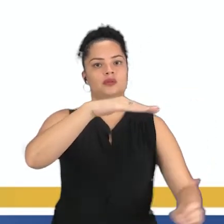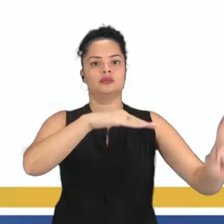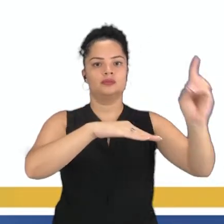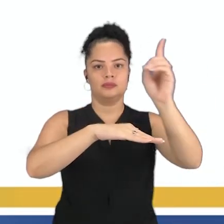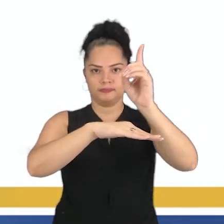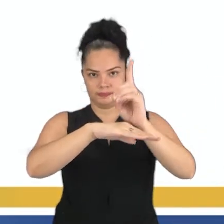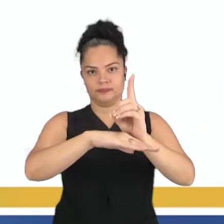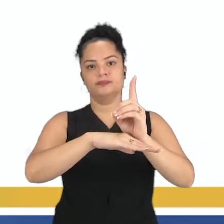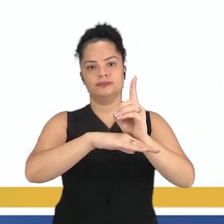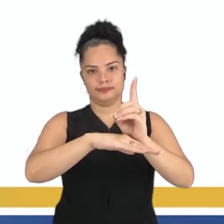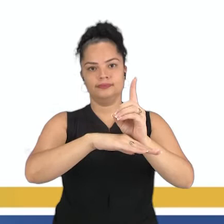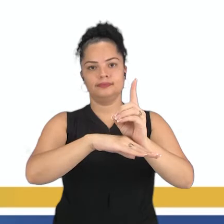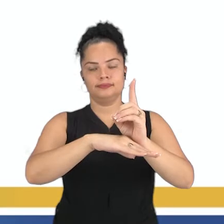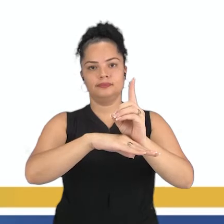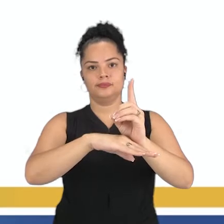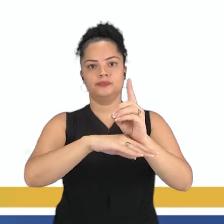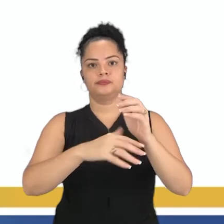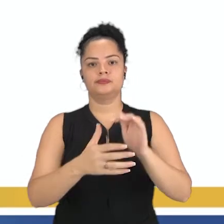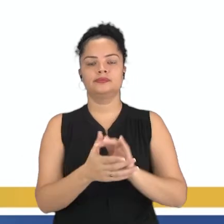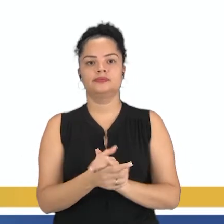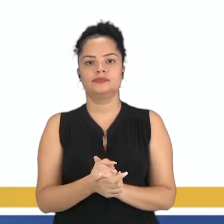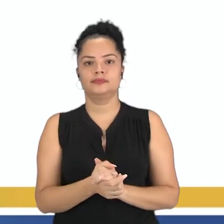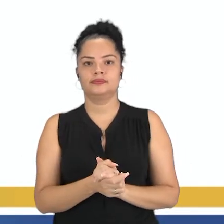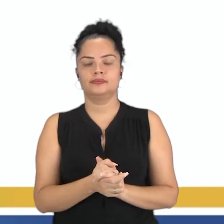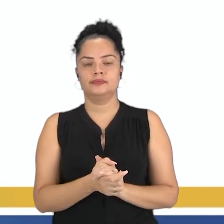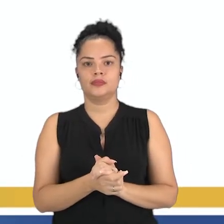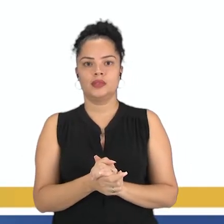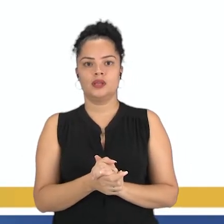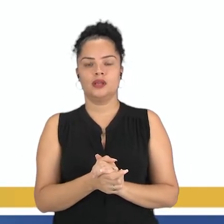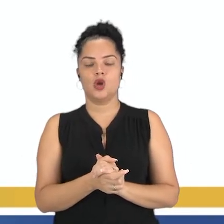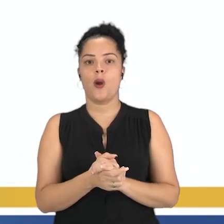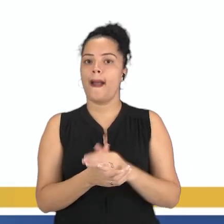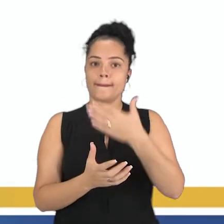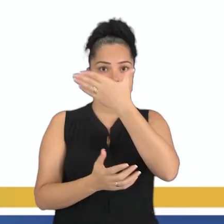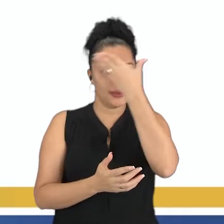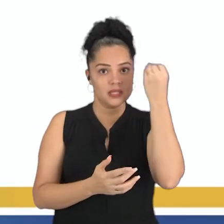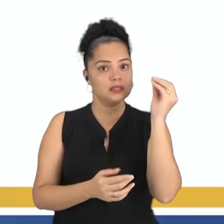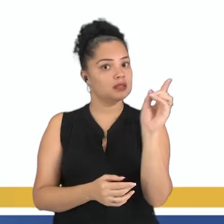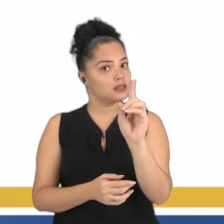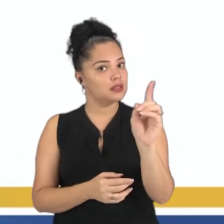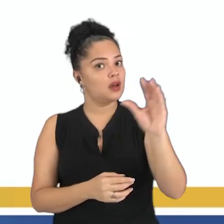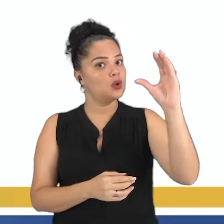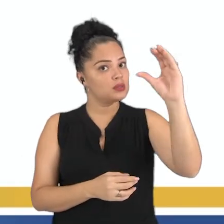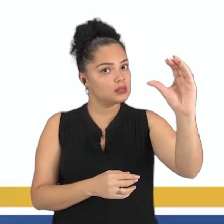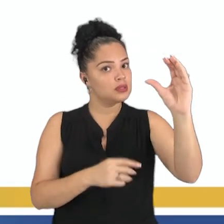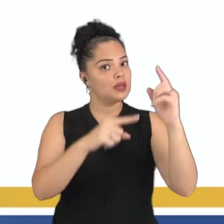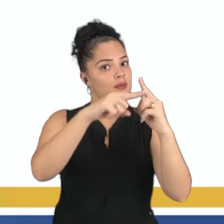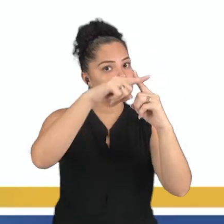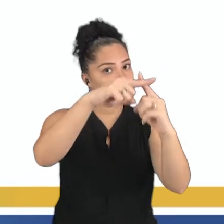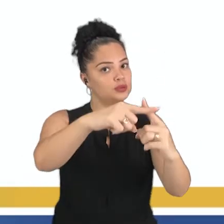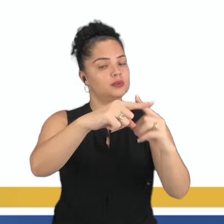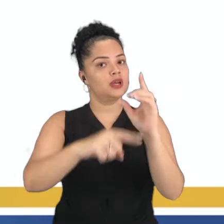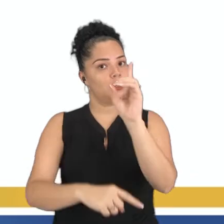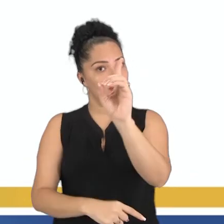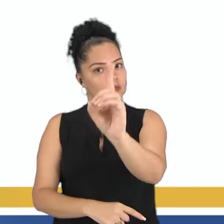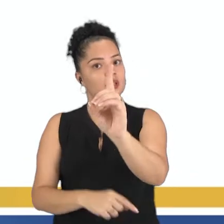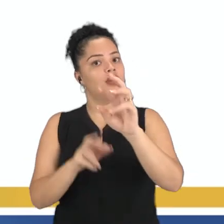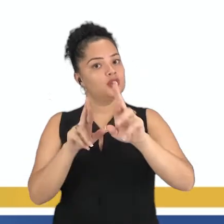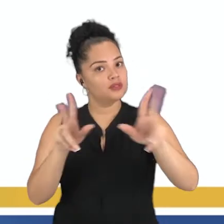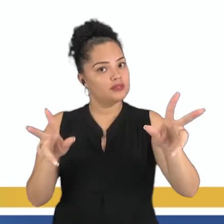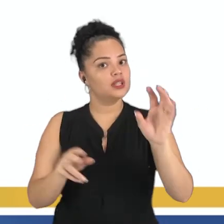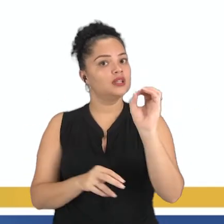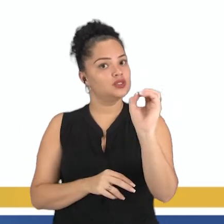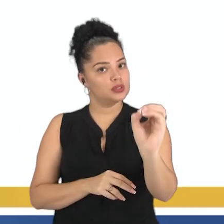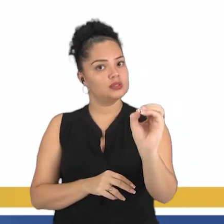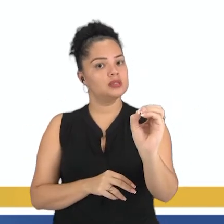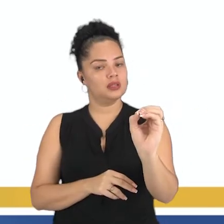é denominador vira numerador, certinho? Né? E não se esqueça que c multiplicado por d tem que ser diferente de zero para eu garantir que nem o